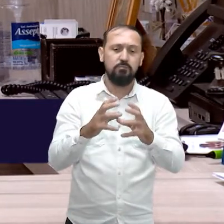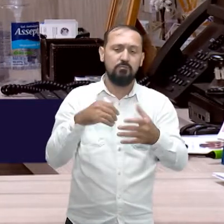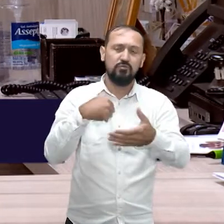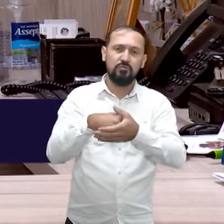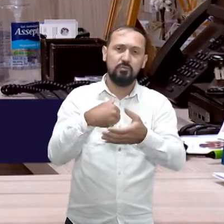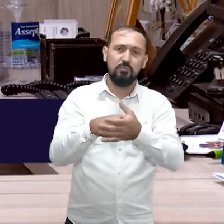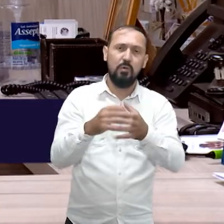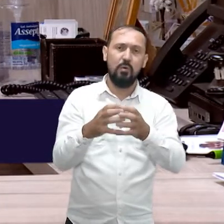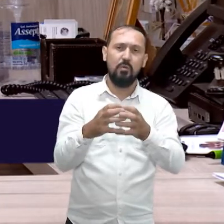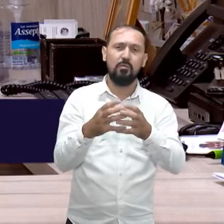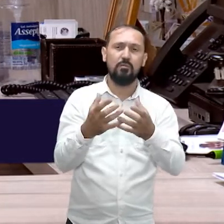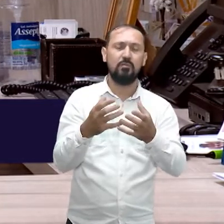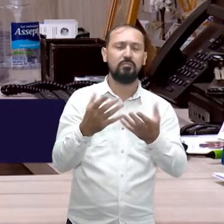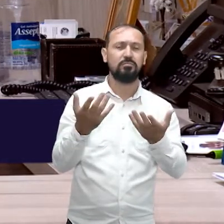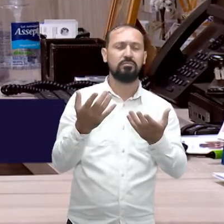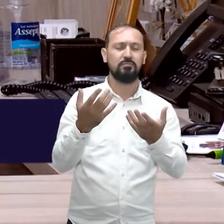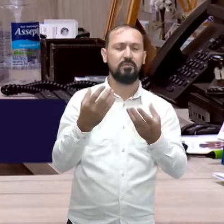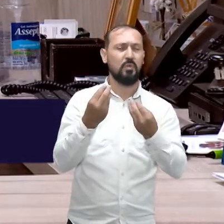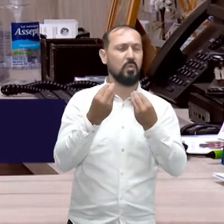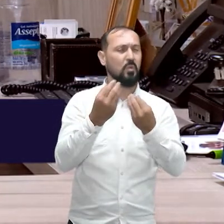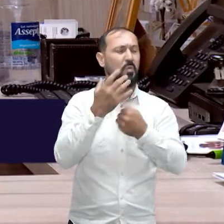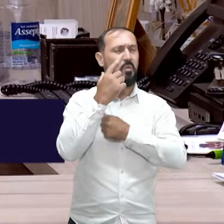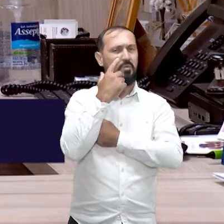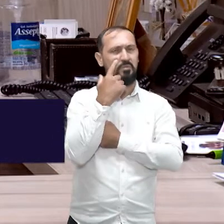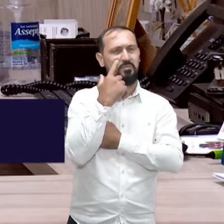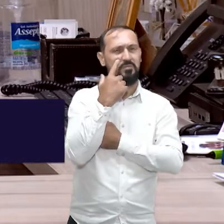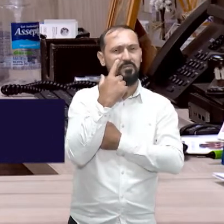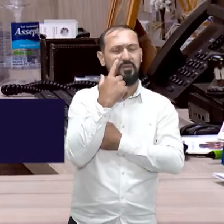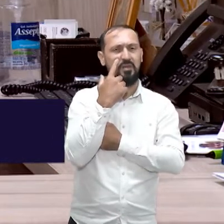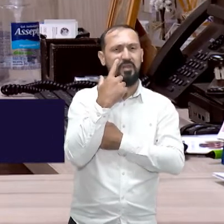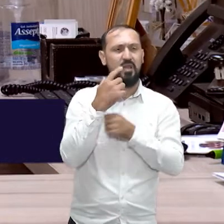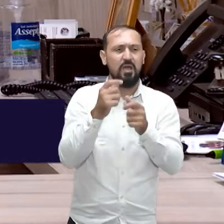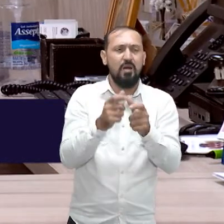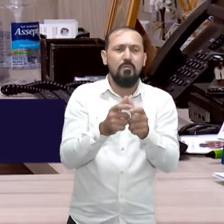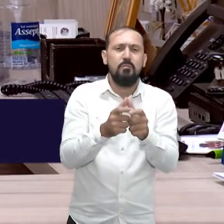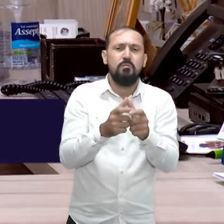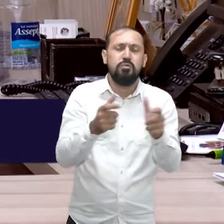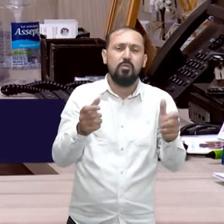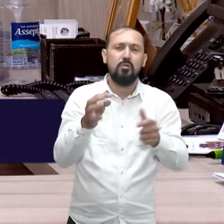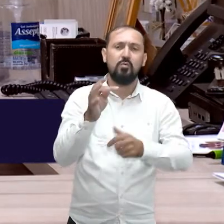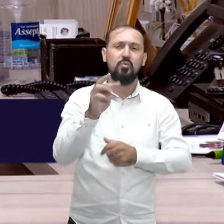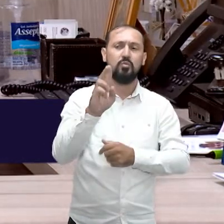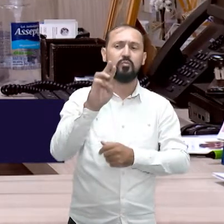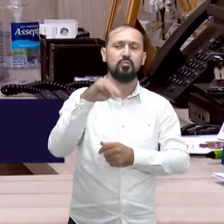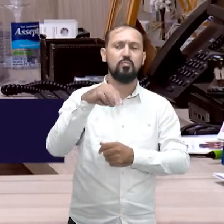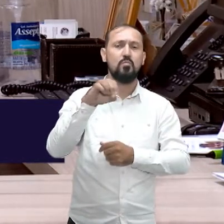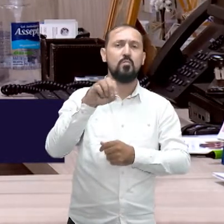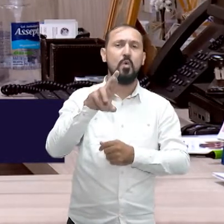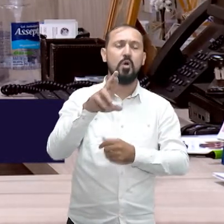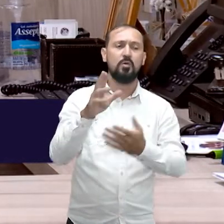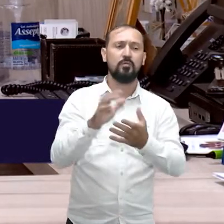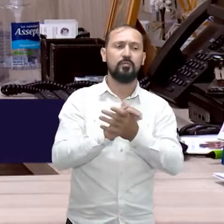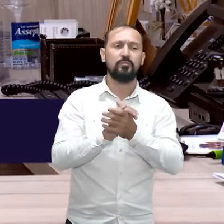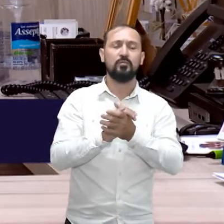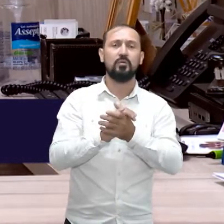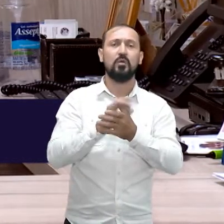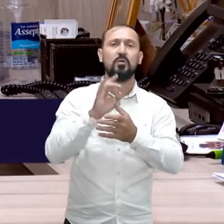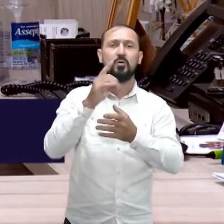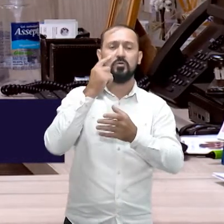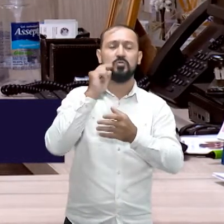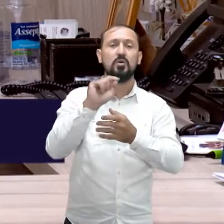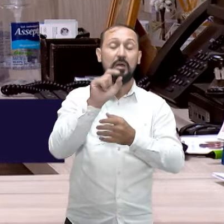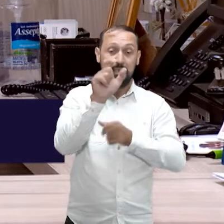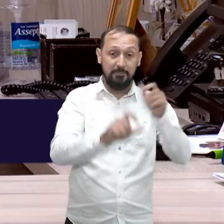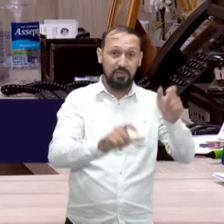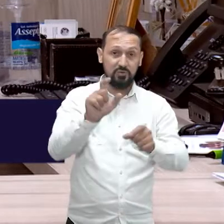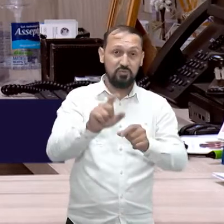tamanho de uma bola de futebol, tamanho de um melão, maior do que uma laranja. São tumores grandes, tumores